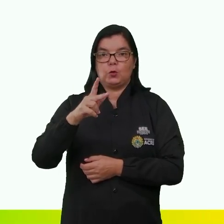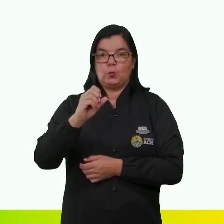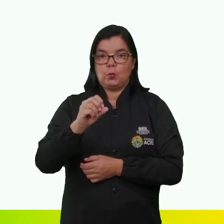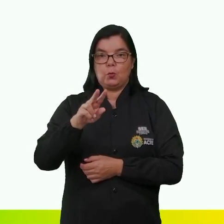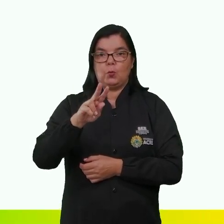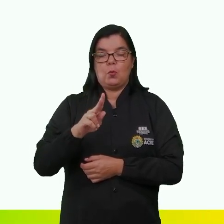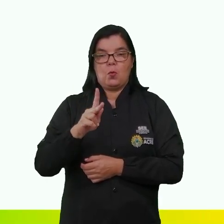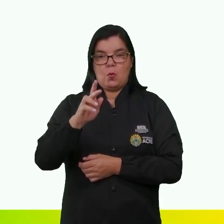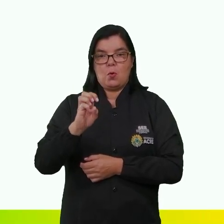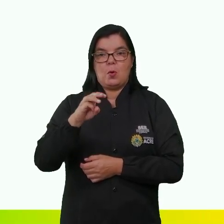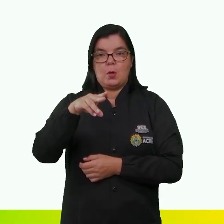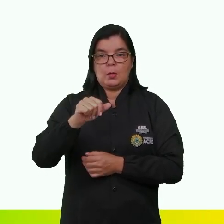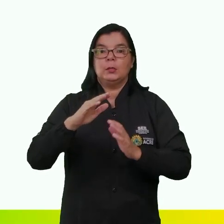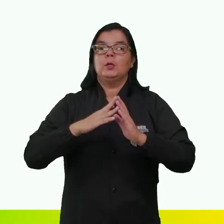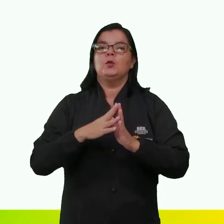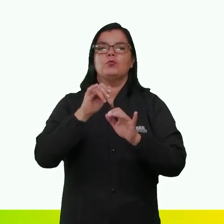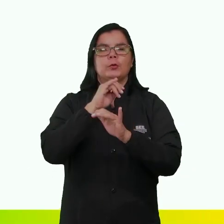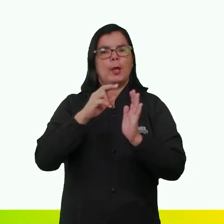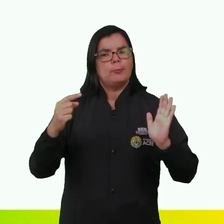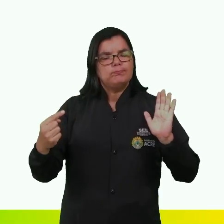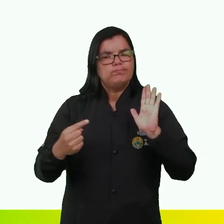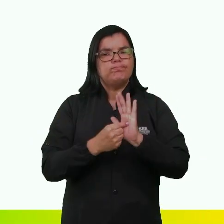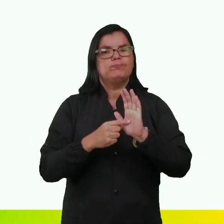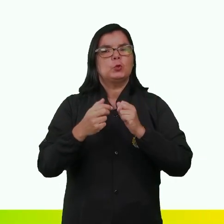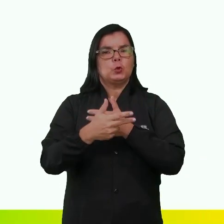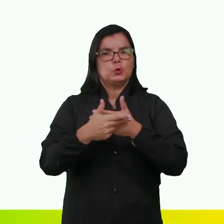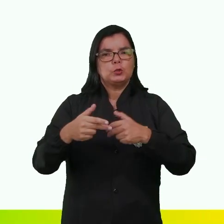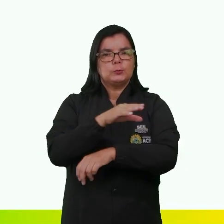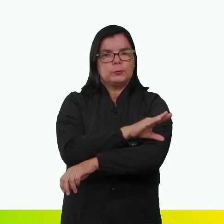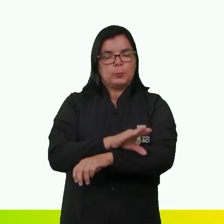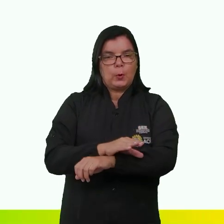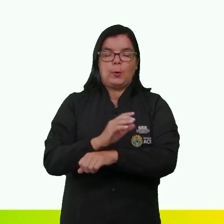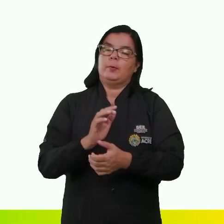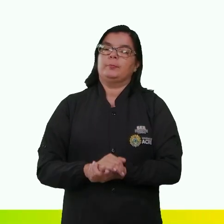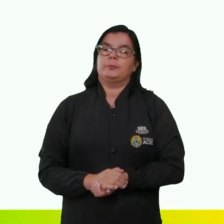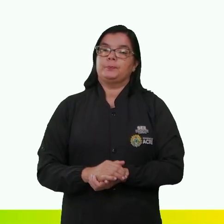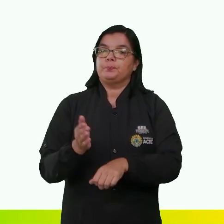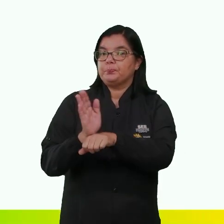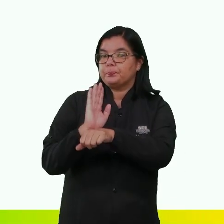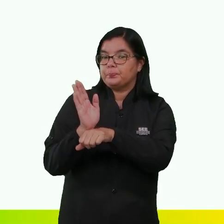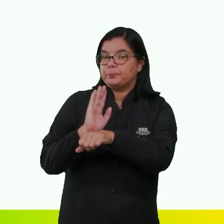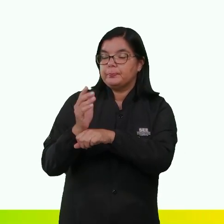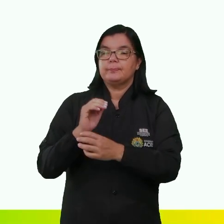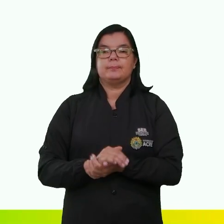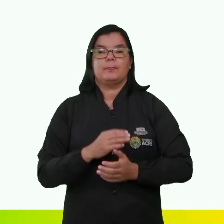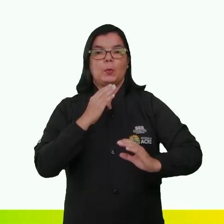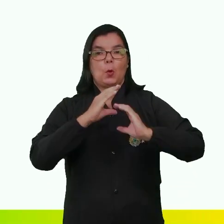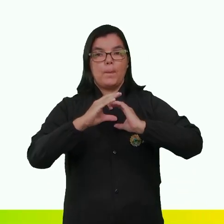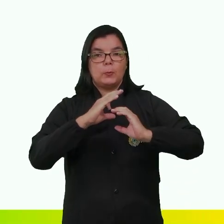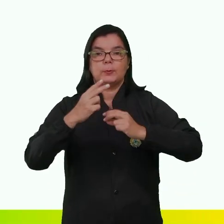de Frankfurt, denuncia como produtos culturais, como por exemplo, filmes, músicas